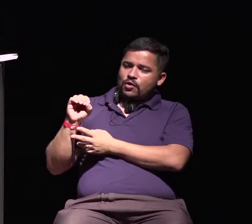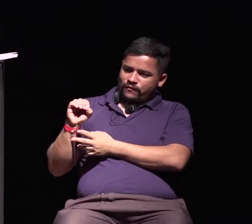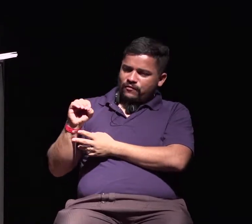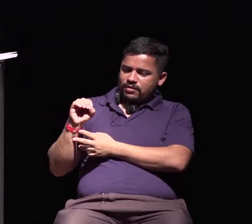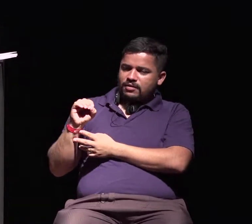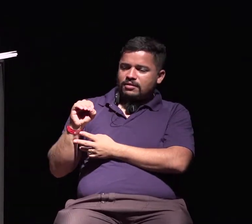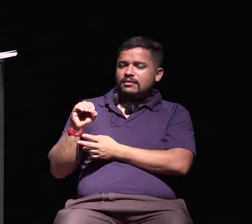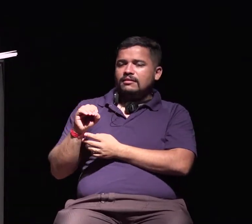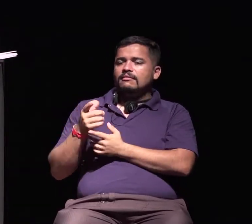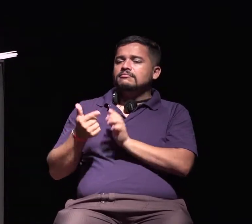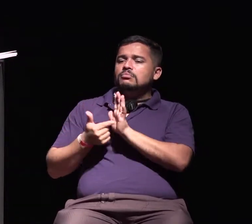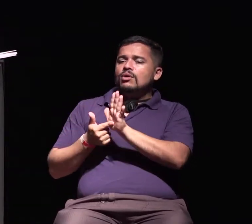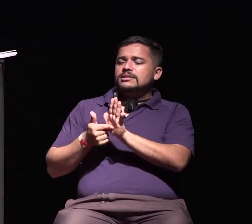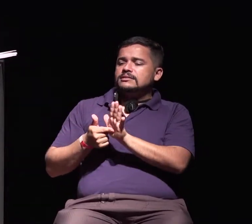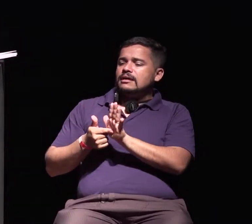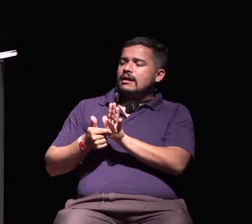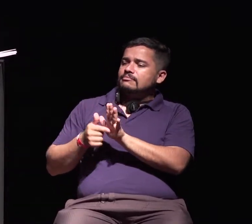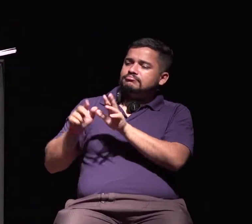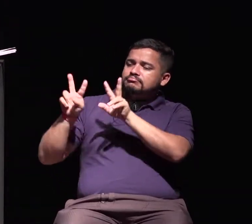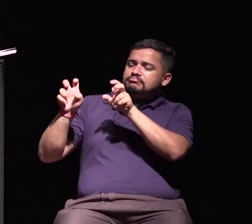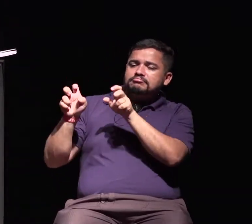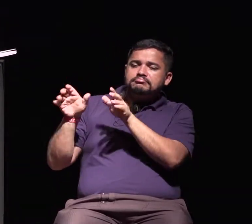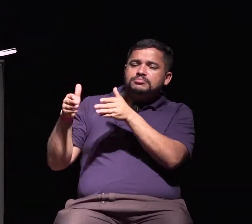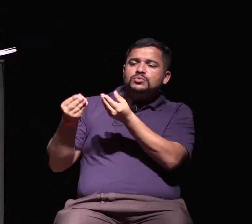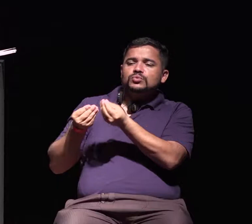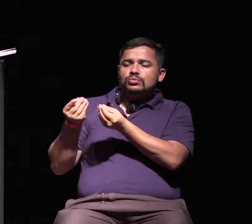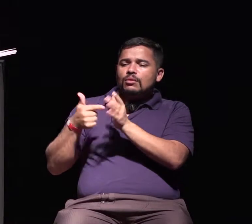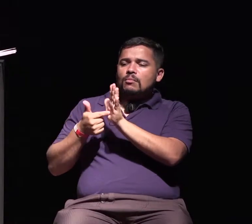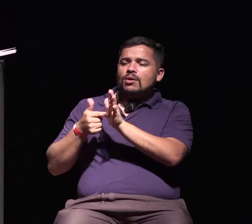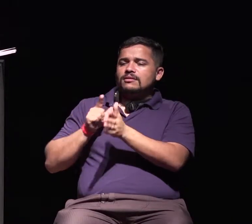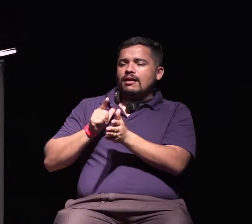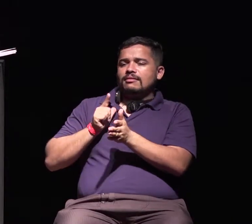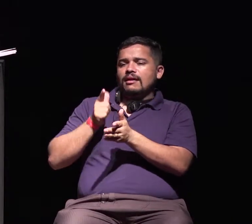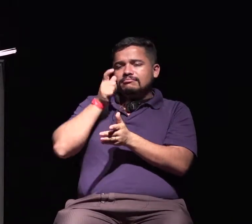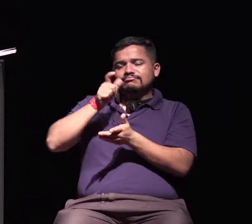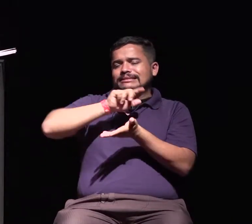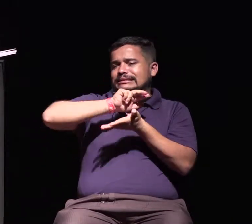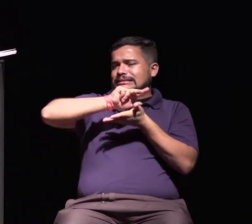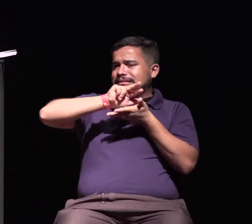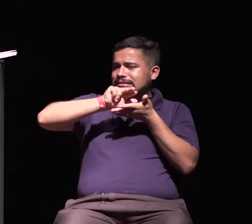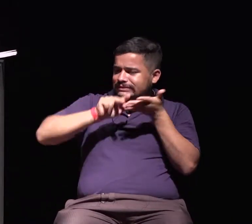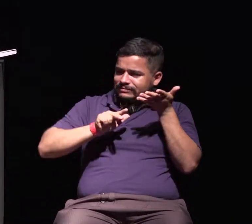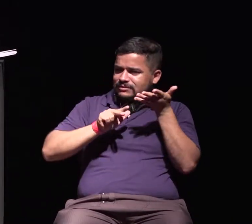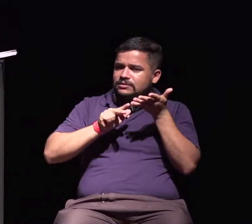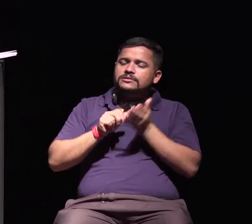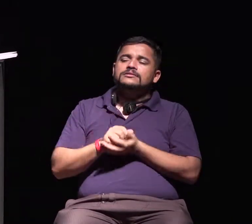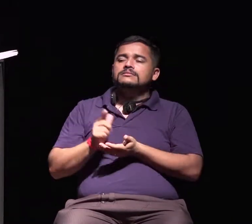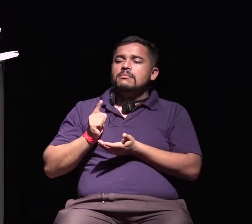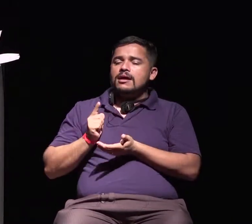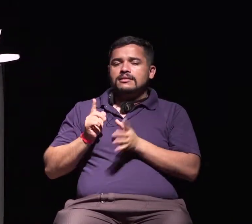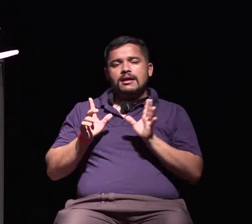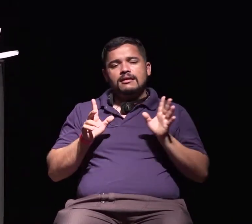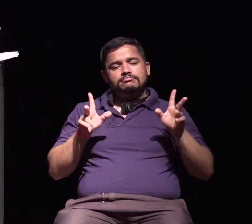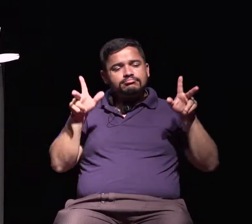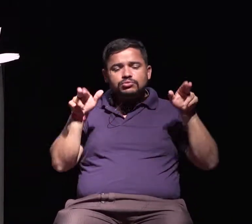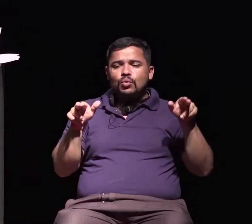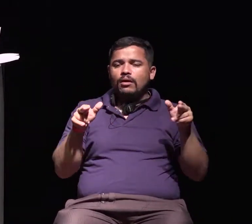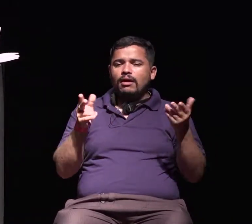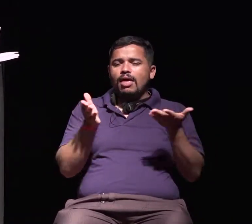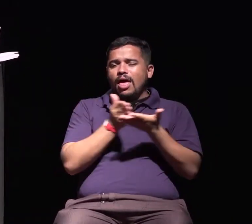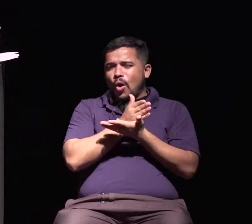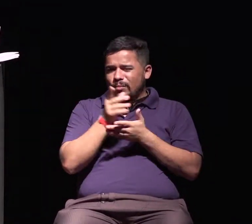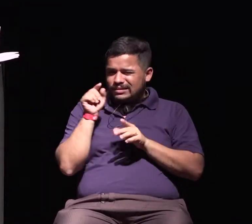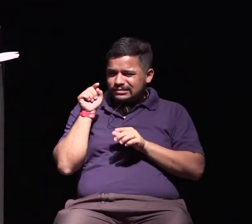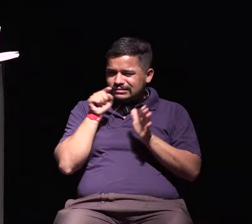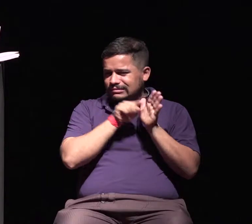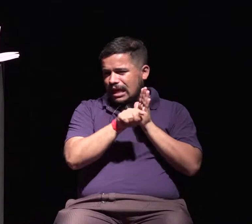90, que refutam essa definição, apontam interesses e processos muito diversos, mas têm em comum certas questões.